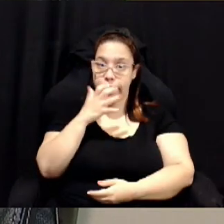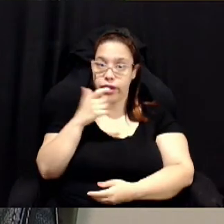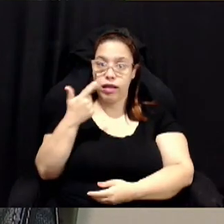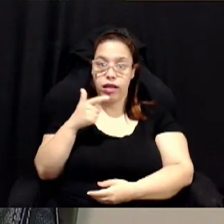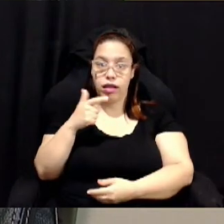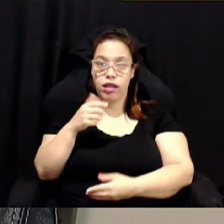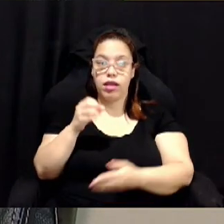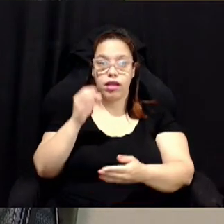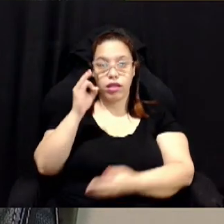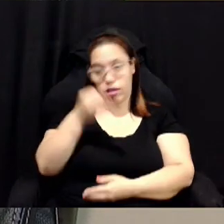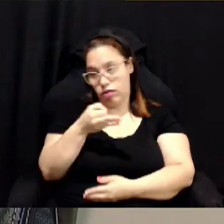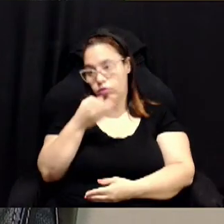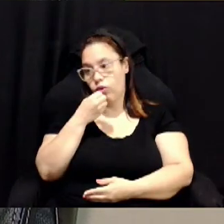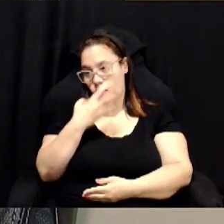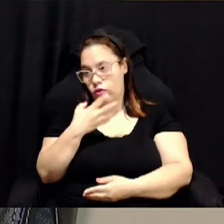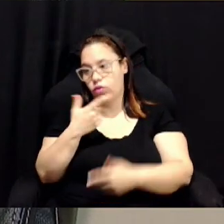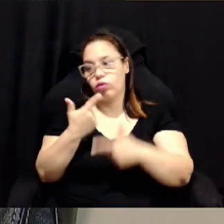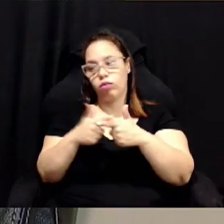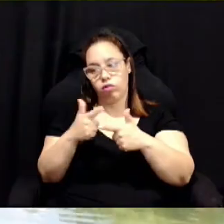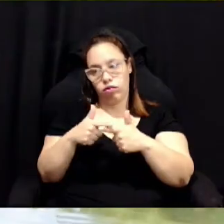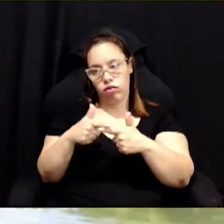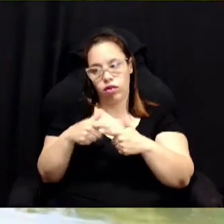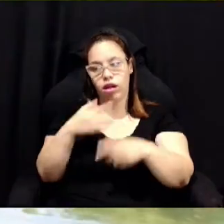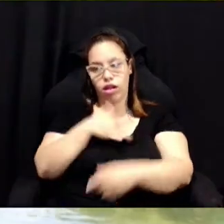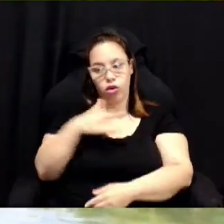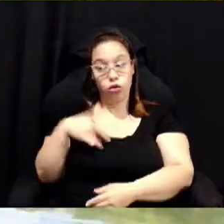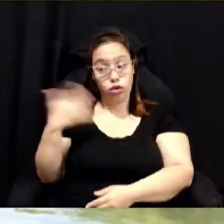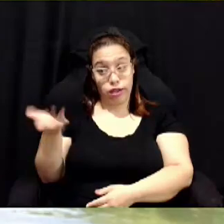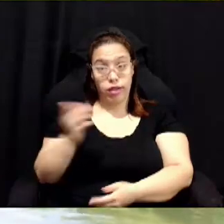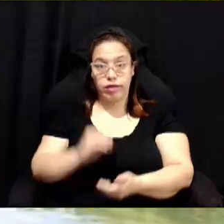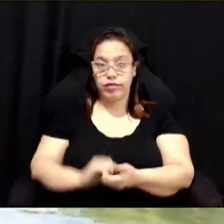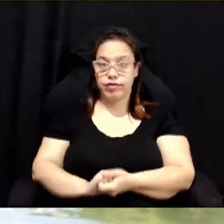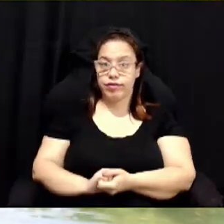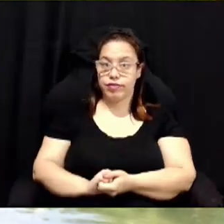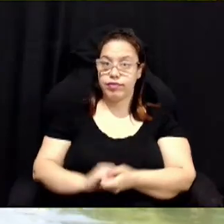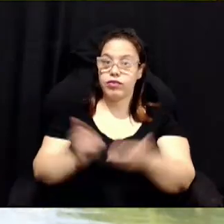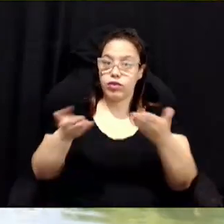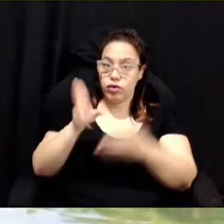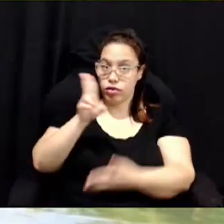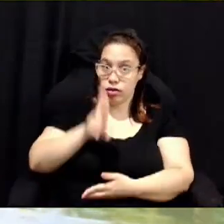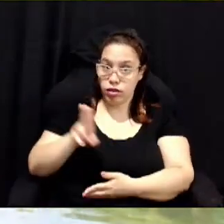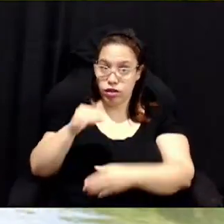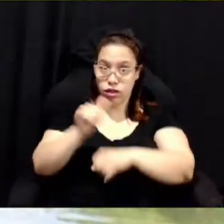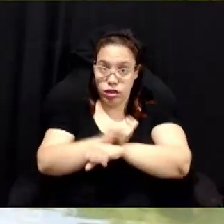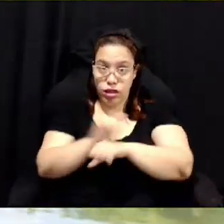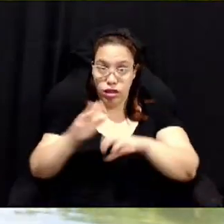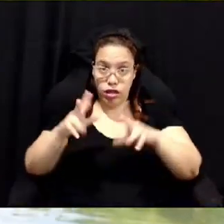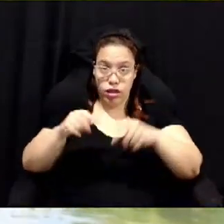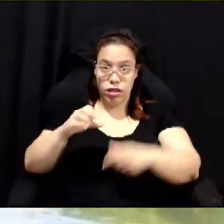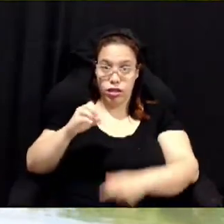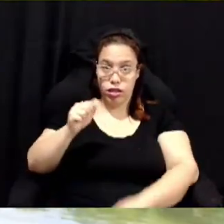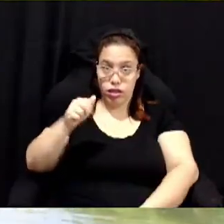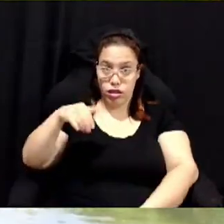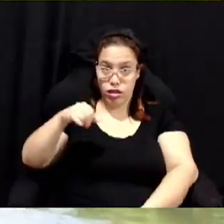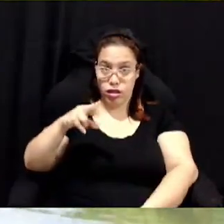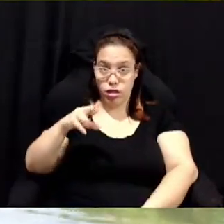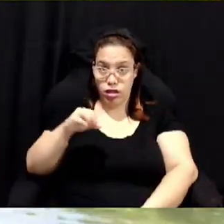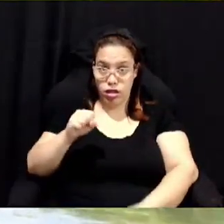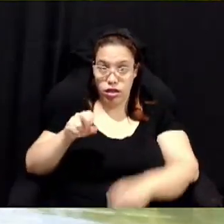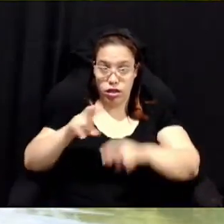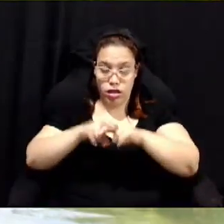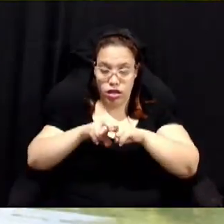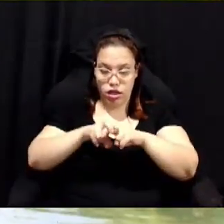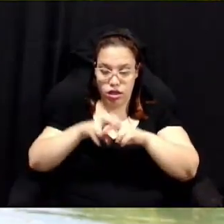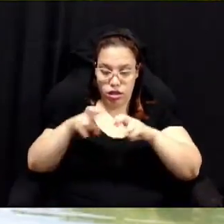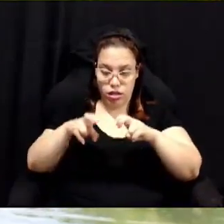apto, vai prejudicar muito a saúde dele. Hoje eu uso o equipamento completo de canicross, que é a cadeirinha,